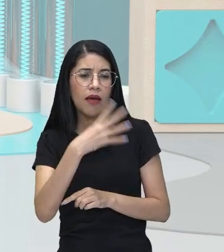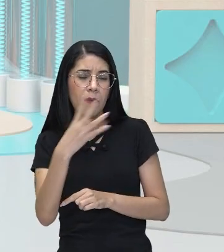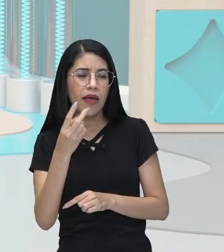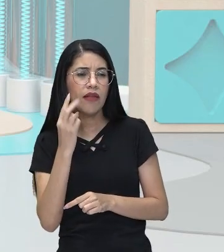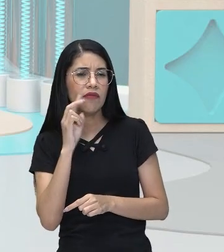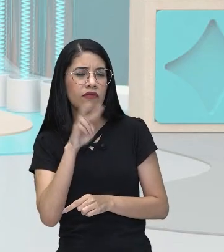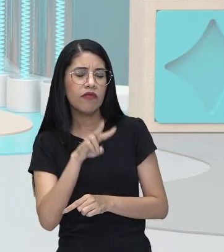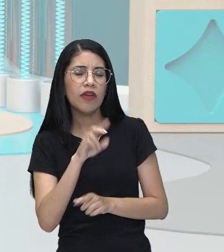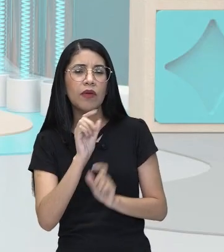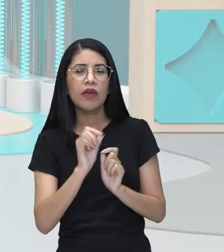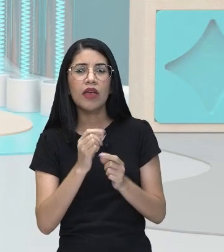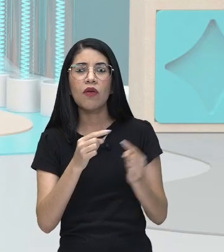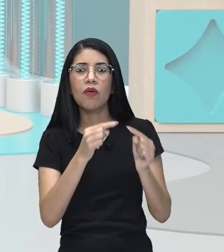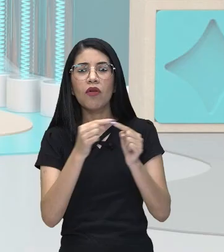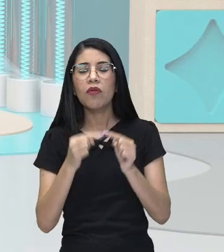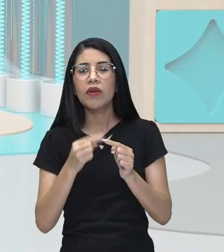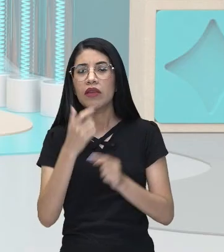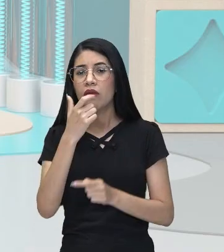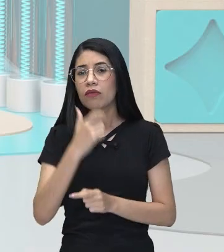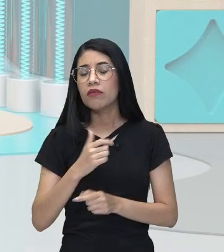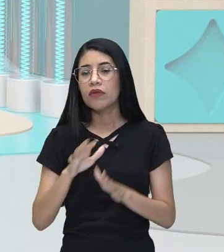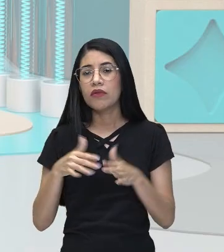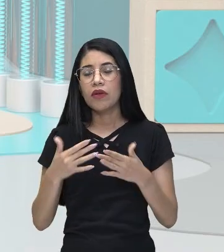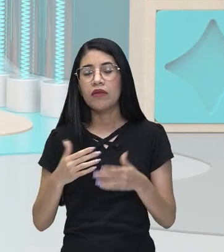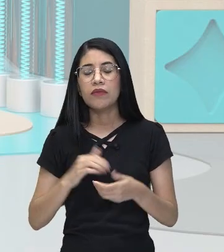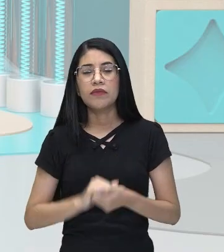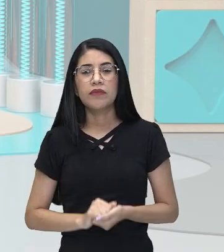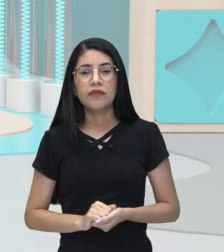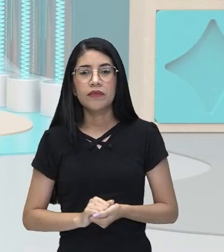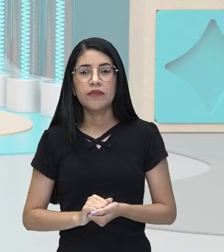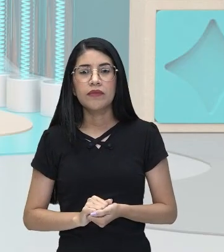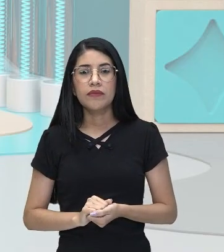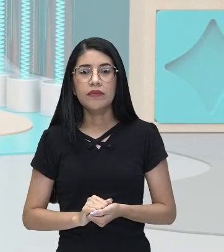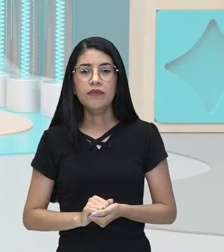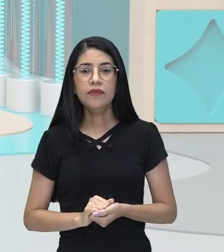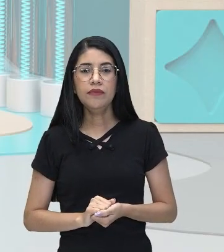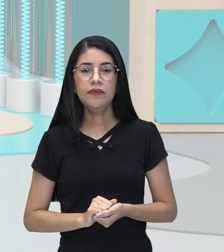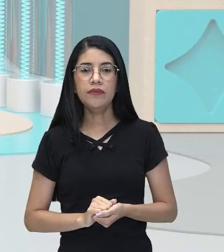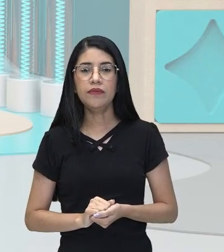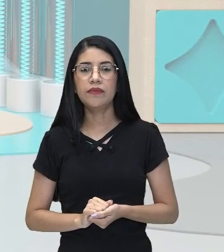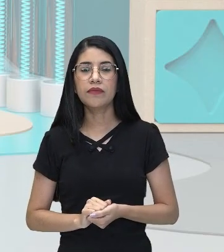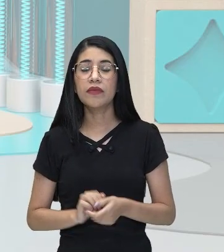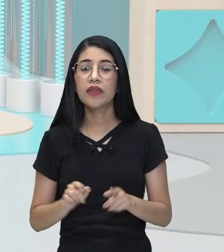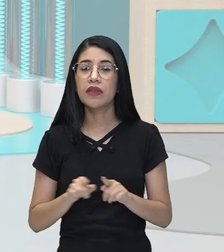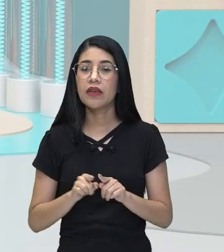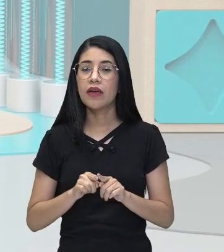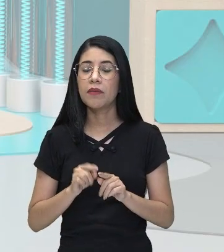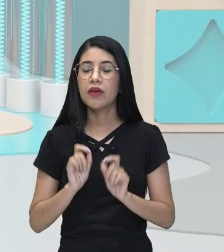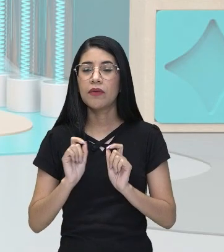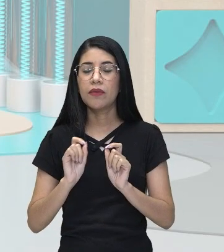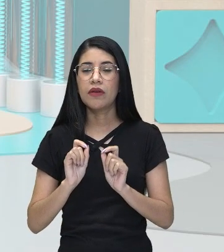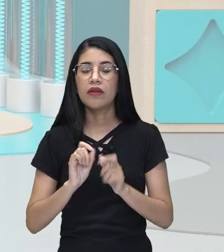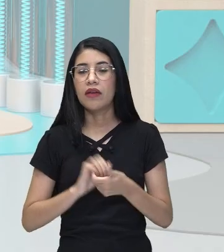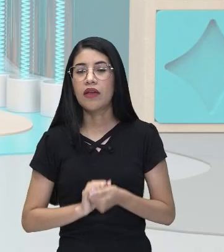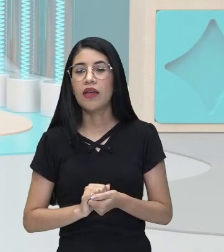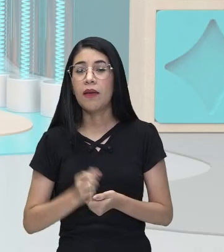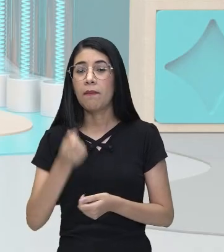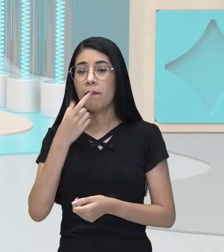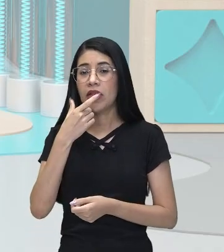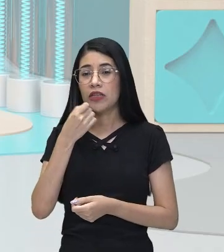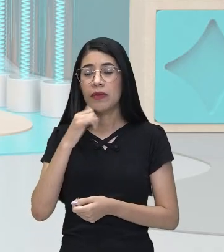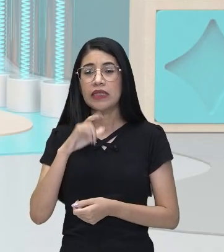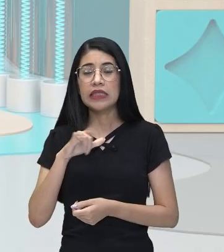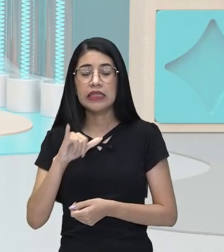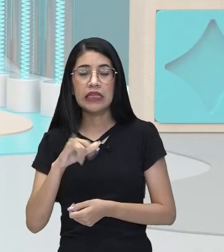ali entre o peso normal e o sobrepeso, beleza? Tem mais um aí, controle? Tem. Medicamentos se prescritos.